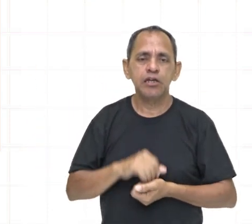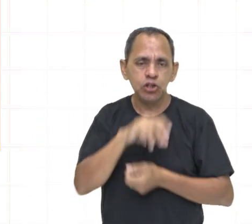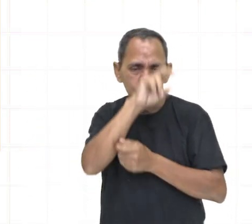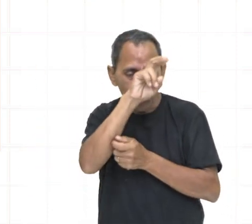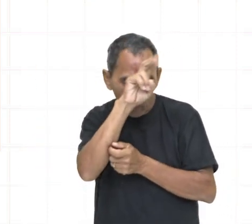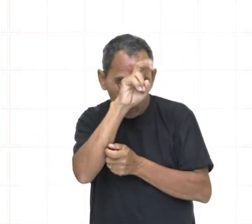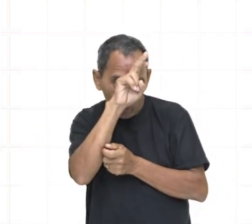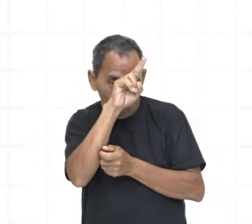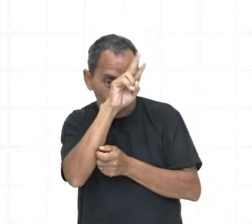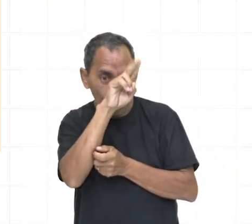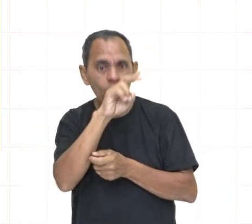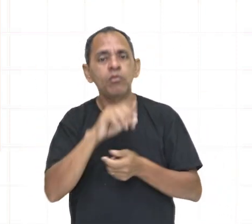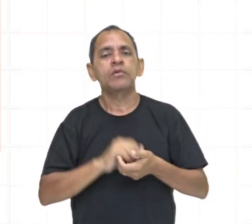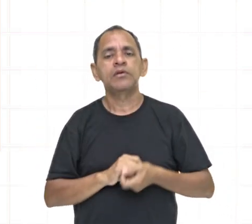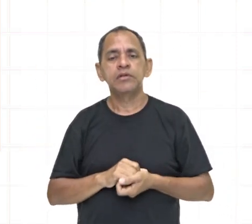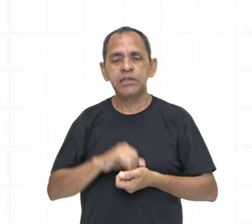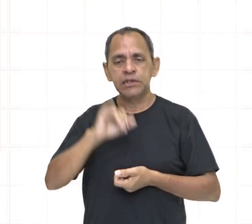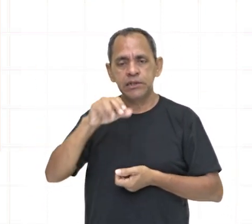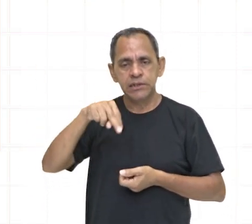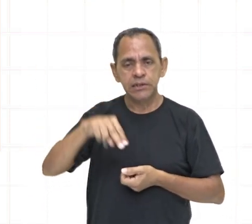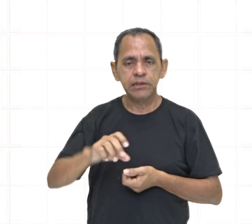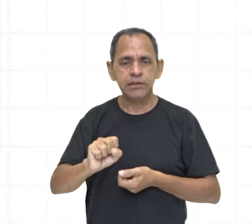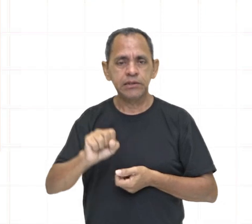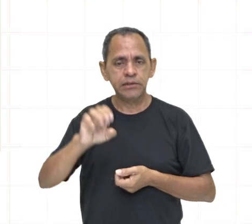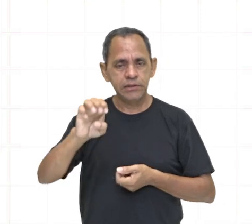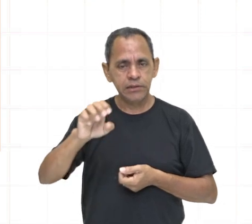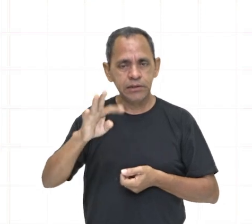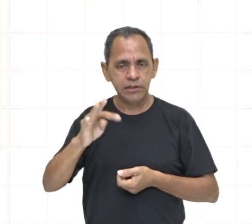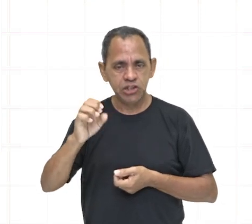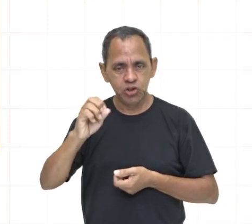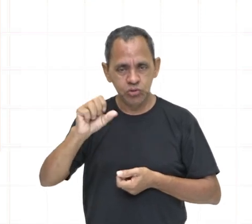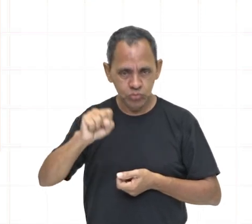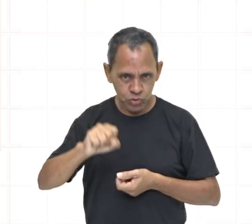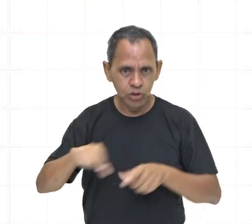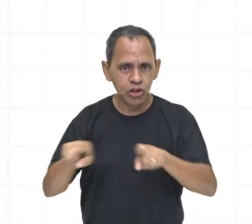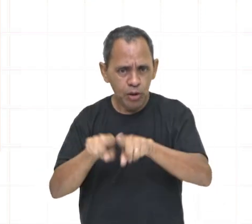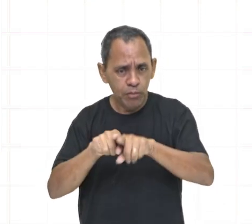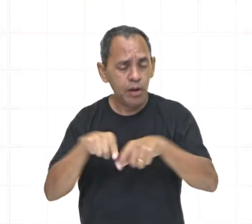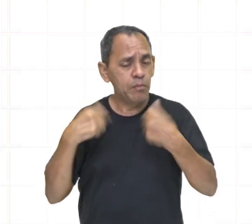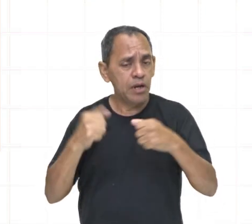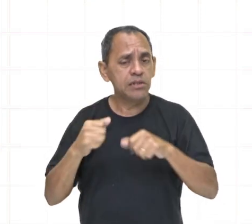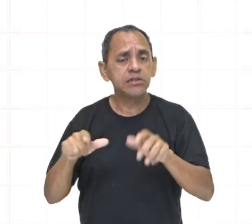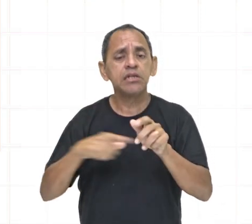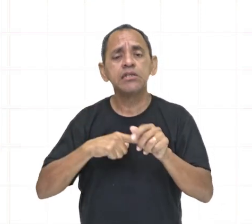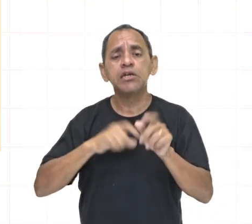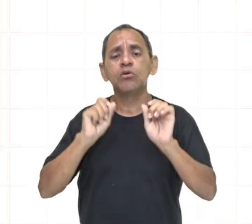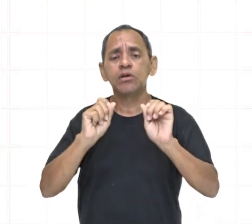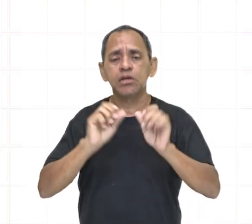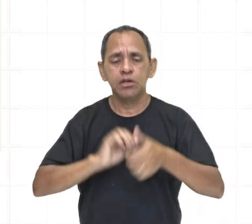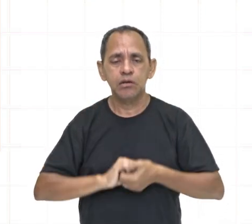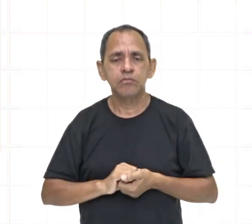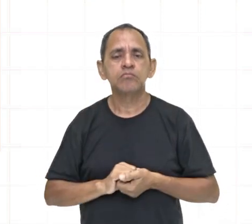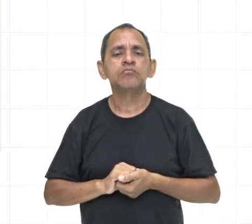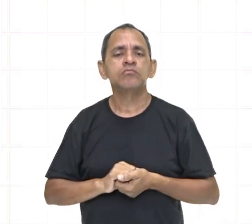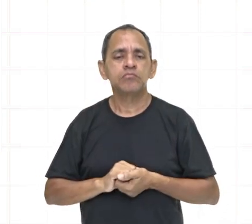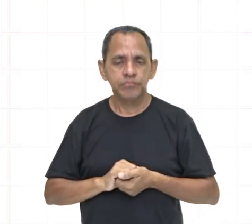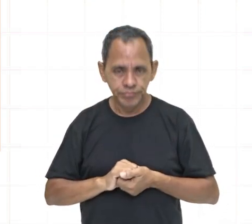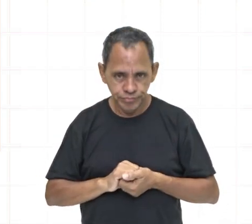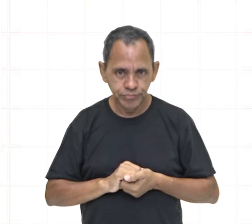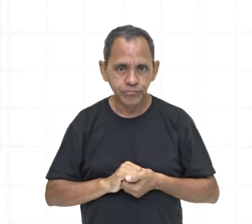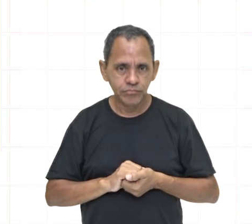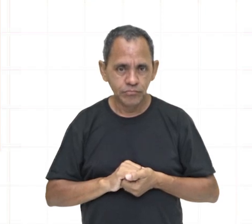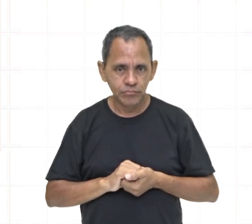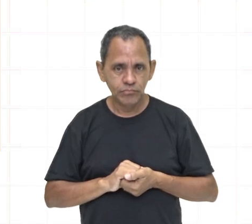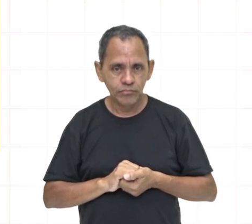usar principalmente a agricultura orgânica, é necessário fazer aí um cultivo de